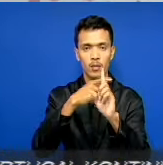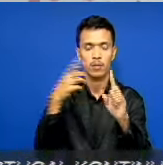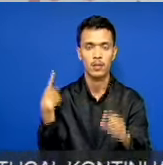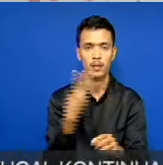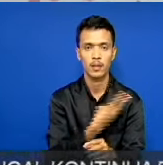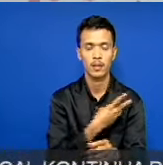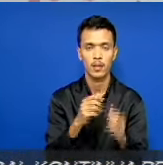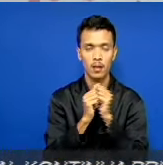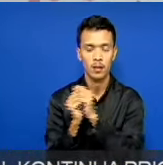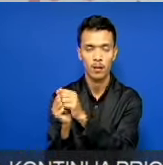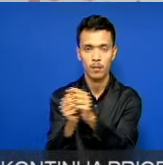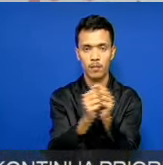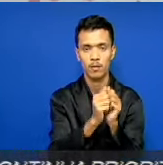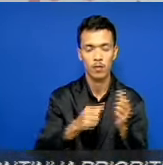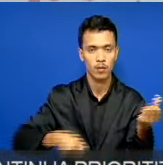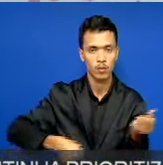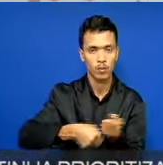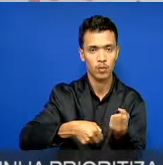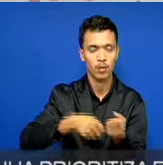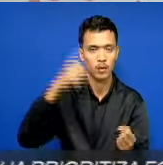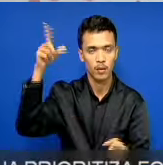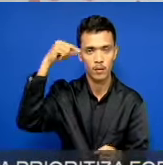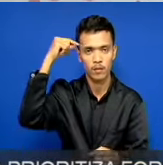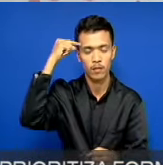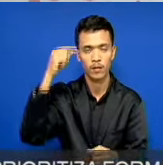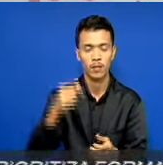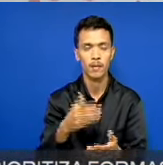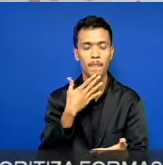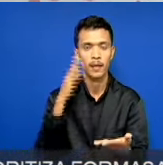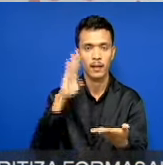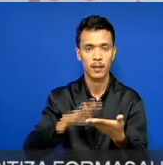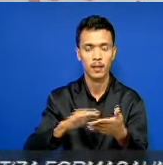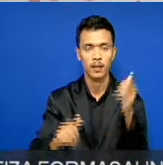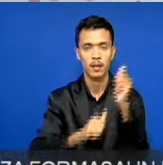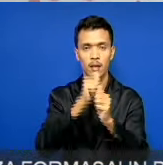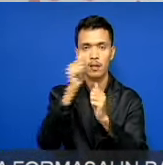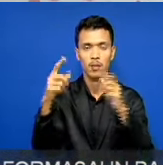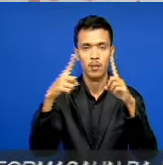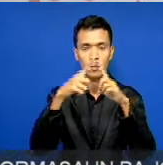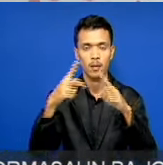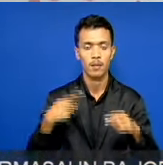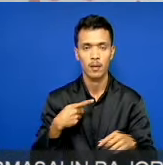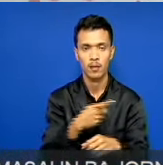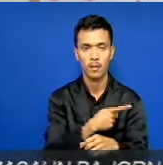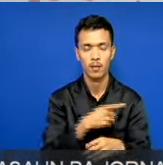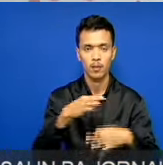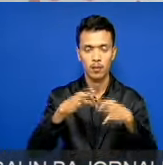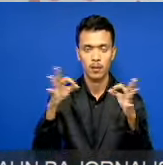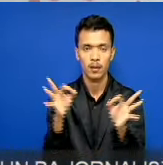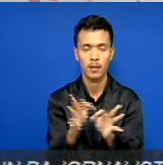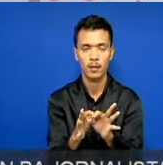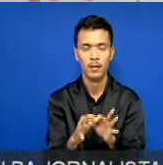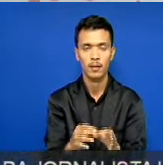mutu, suporta governo, suporta quatro maladias que até o parlamento, foi caso para itabel hadia controle social tem